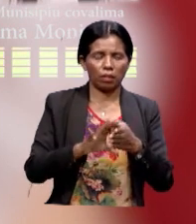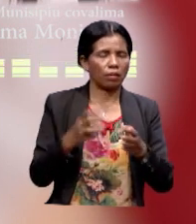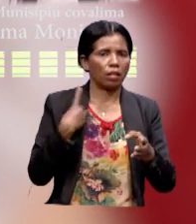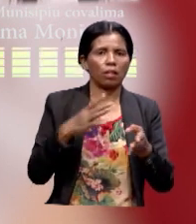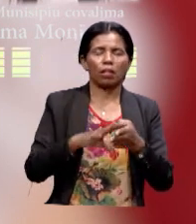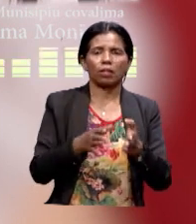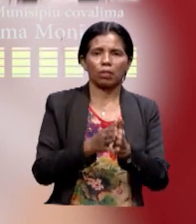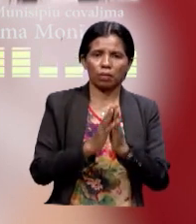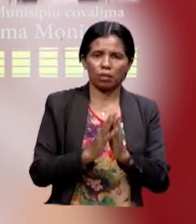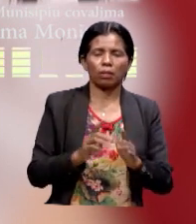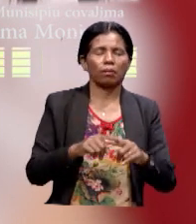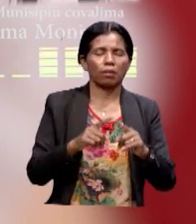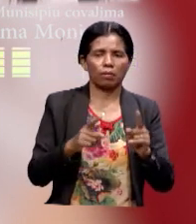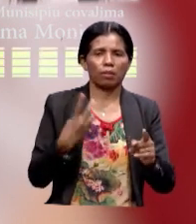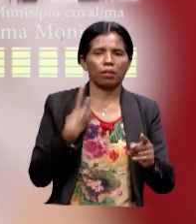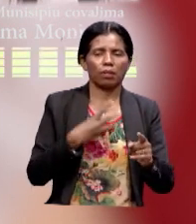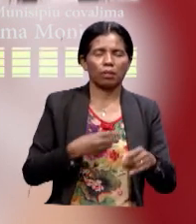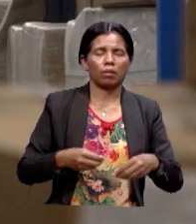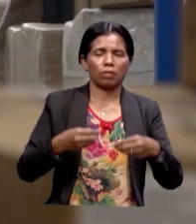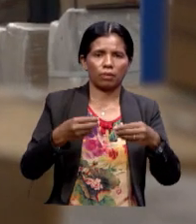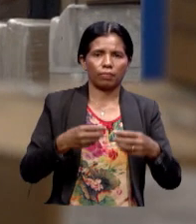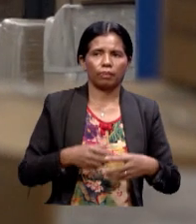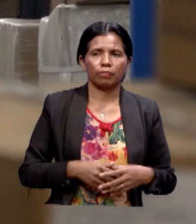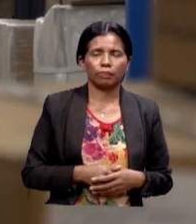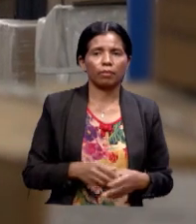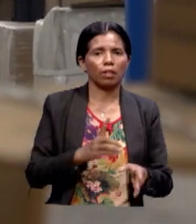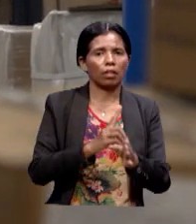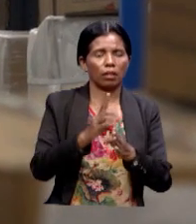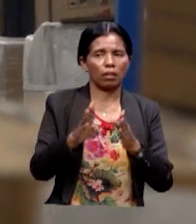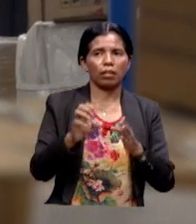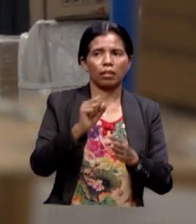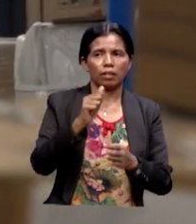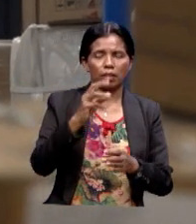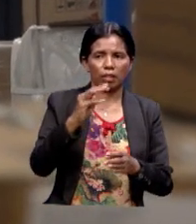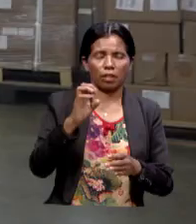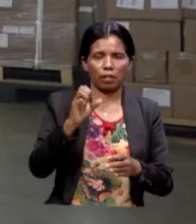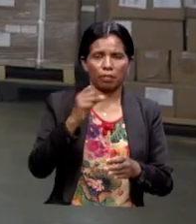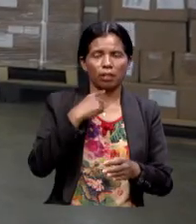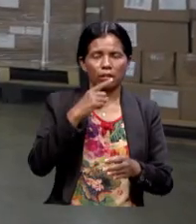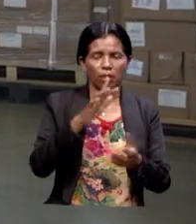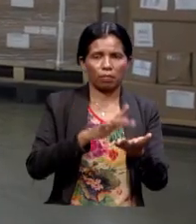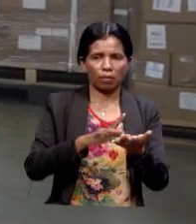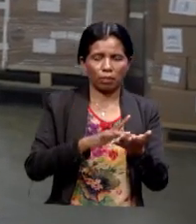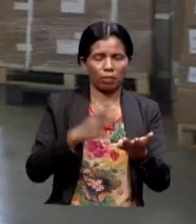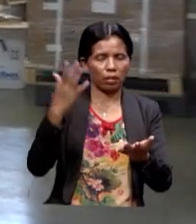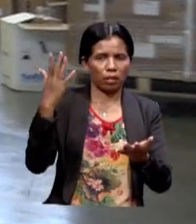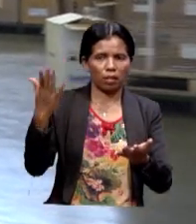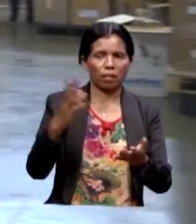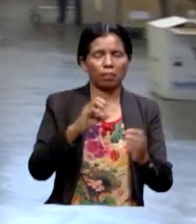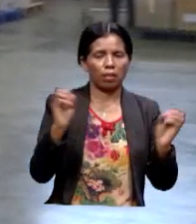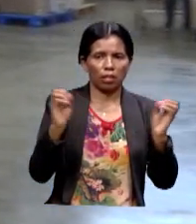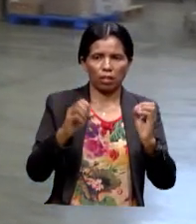ni stok bersih nasional maka istim. Diretor Executivo Sames reconhece stok Aimoruk balon e armazém Sames